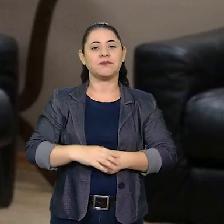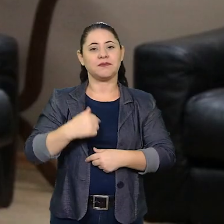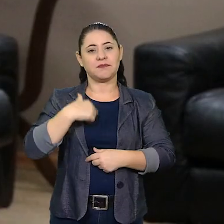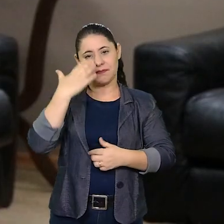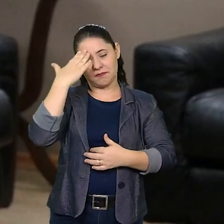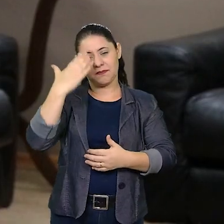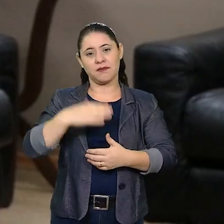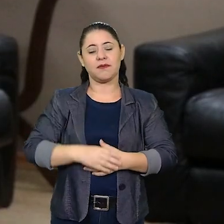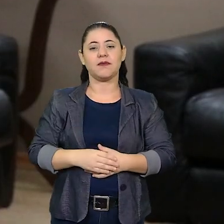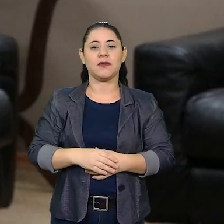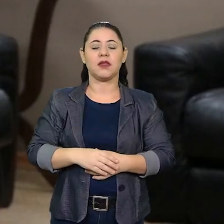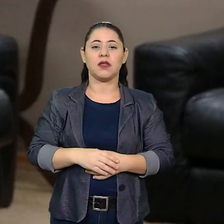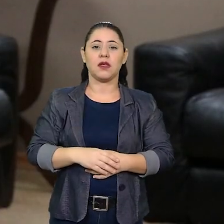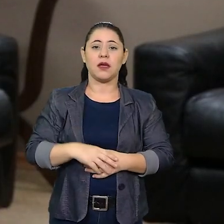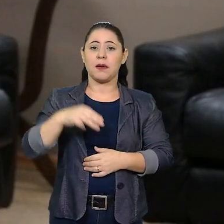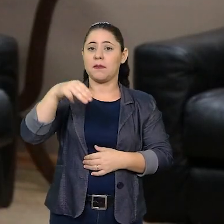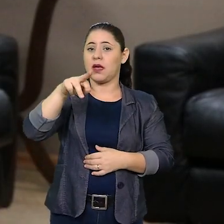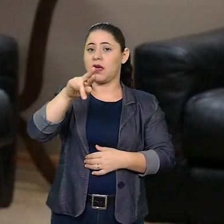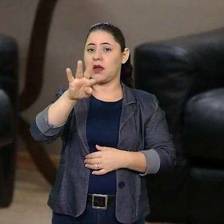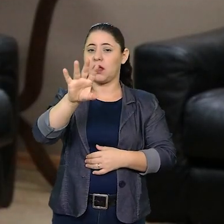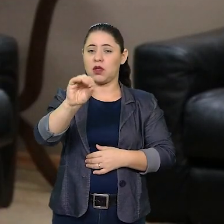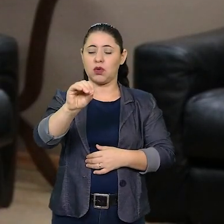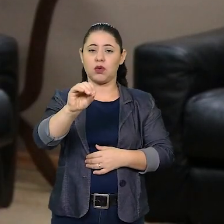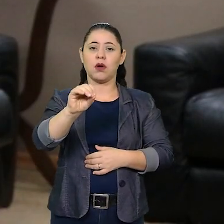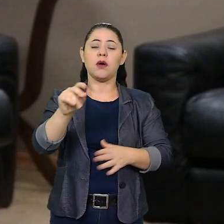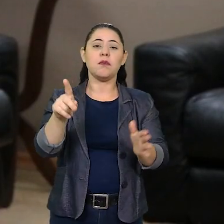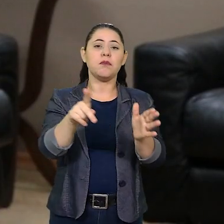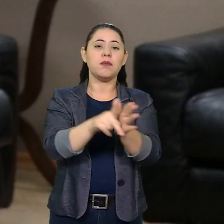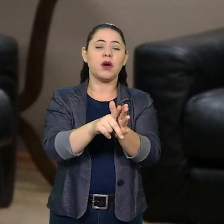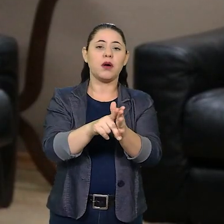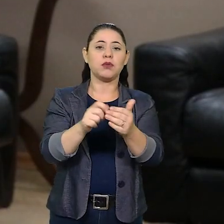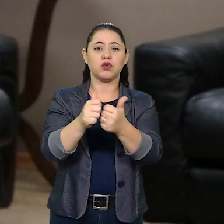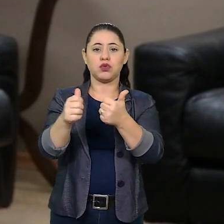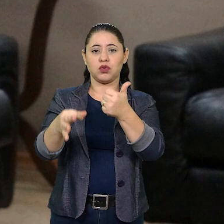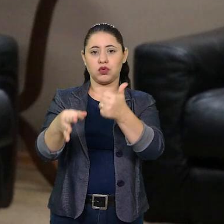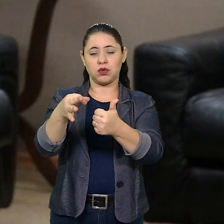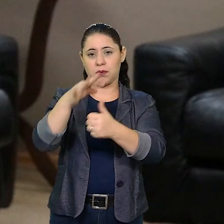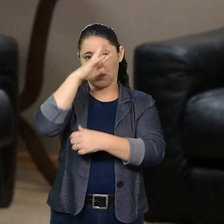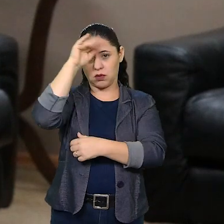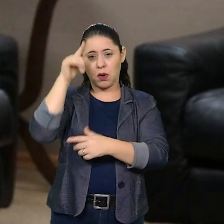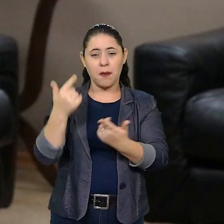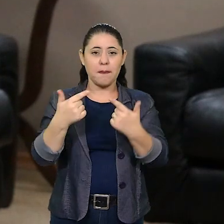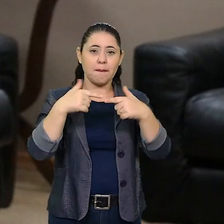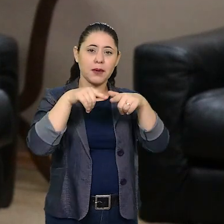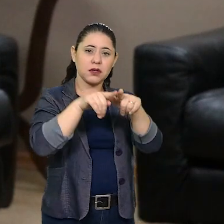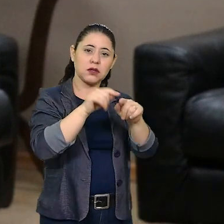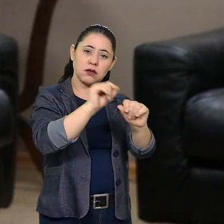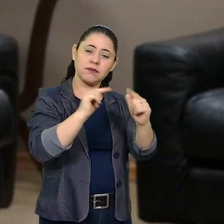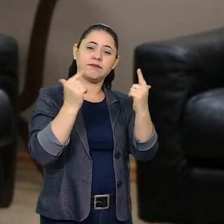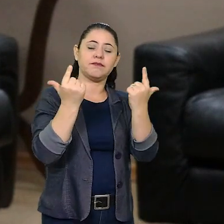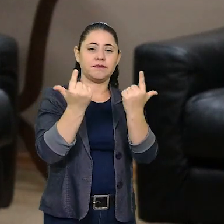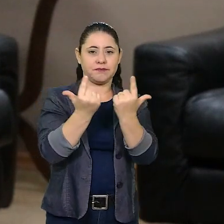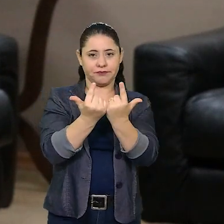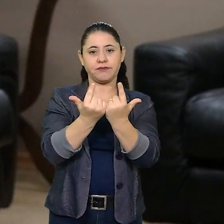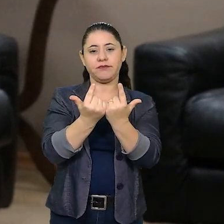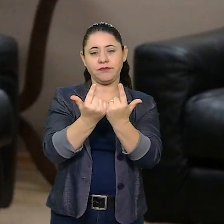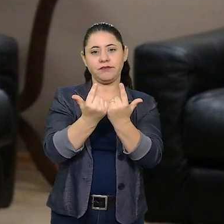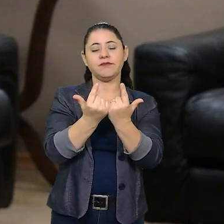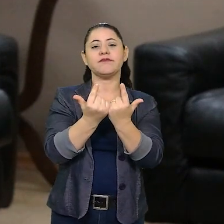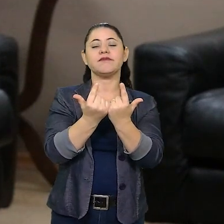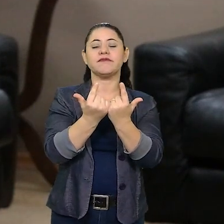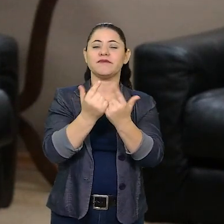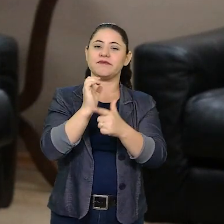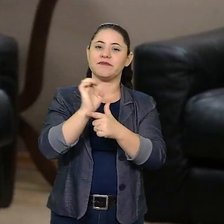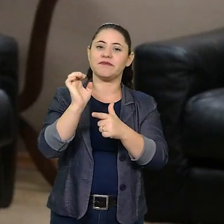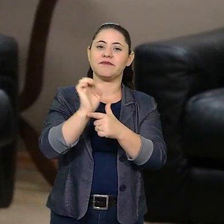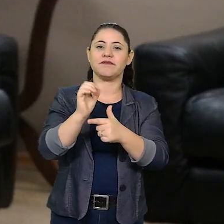agradeço. O Mérito da Questão é um programa do Tribunal de Justiça de Mato Grosso do Sul em parceria com a Assembleia